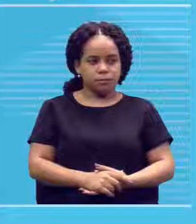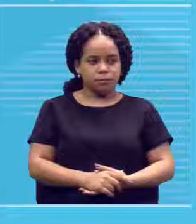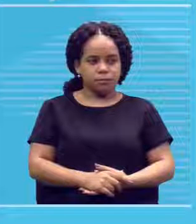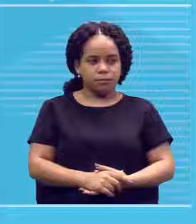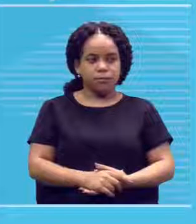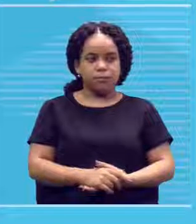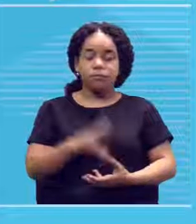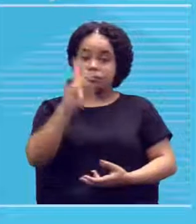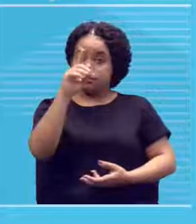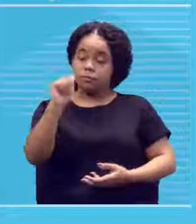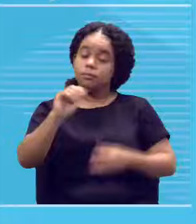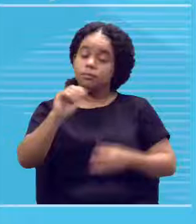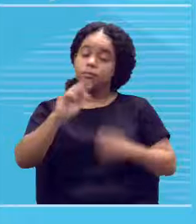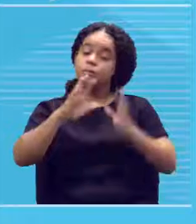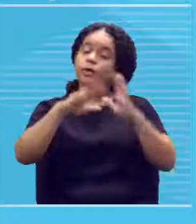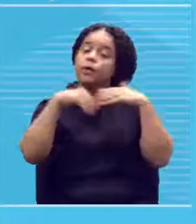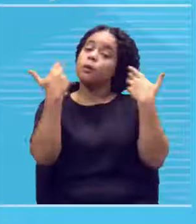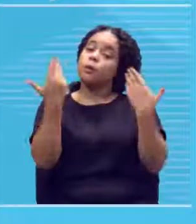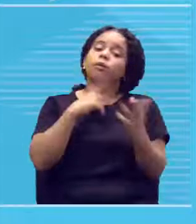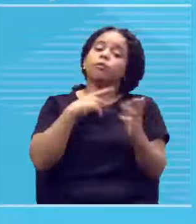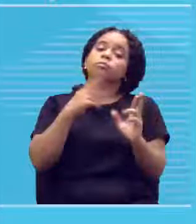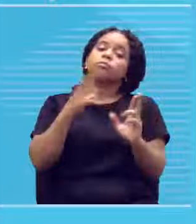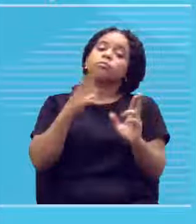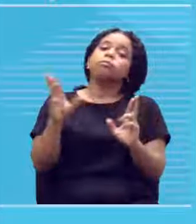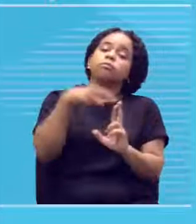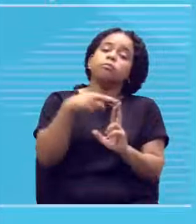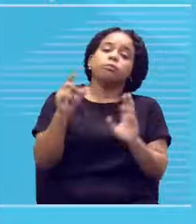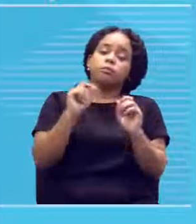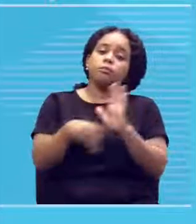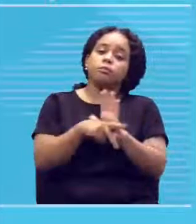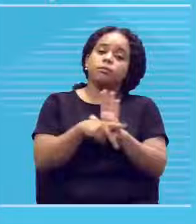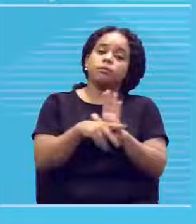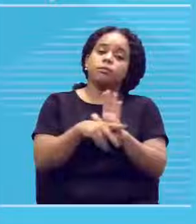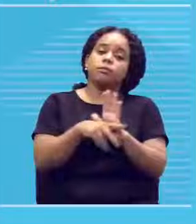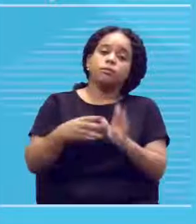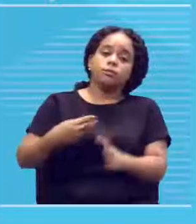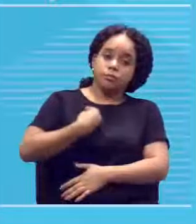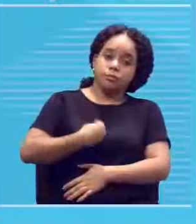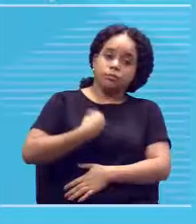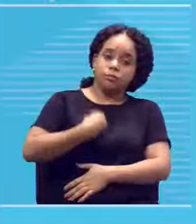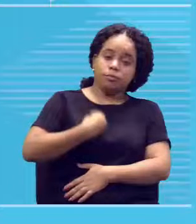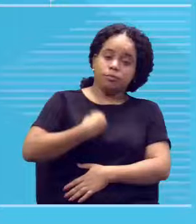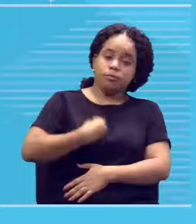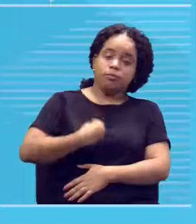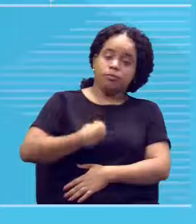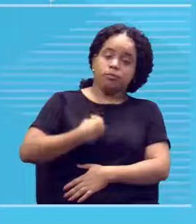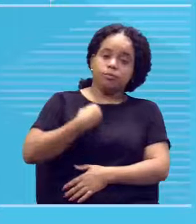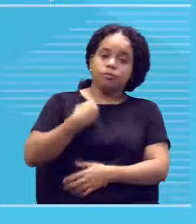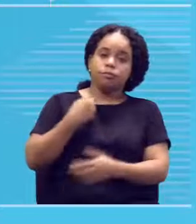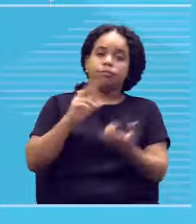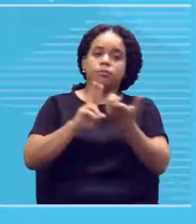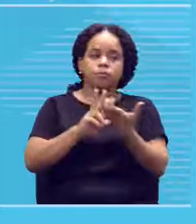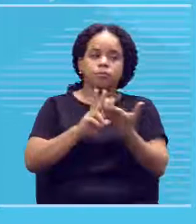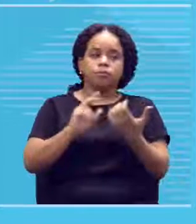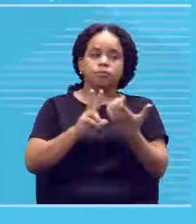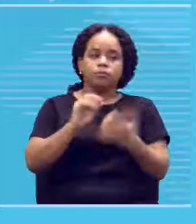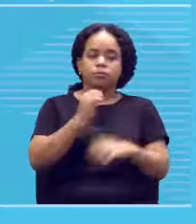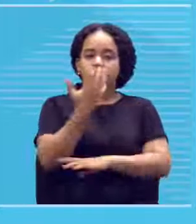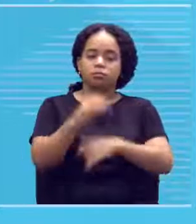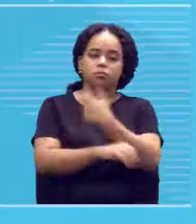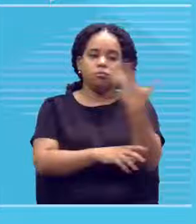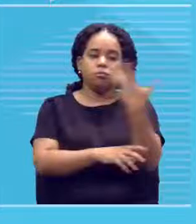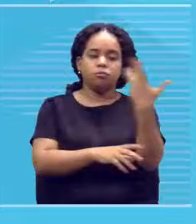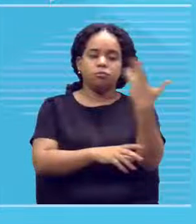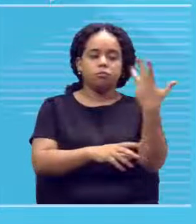esse da qual refere-se a vida vegetal e a nossa